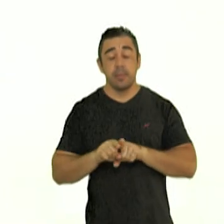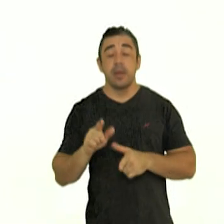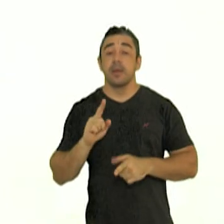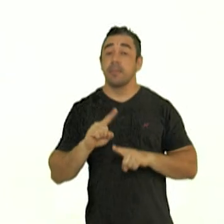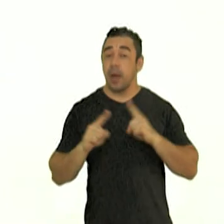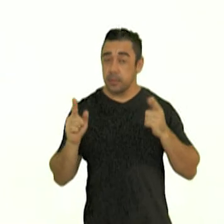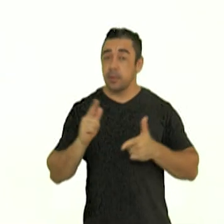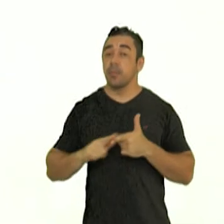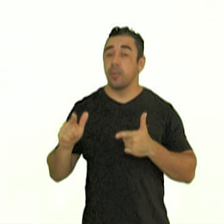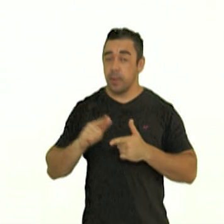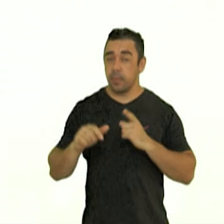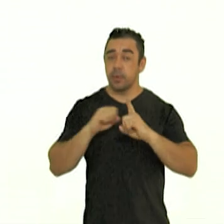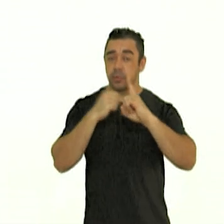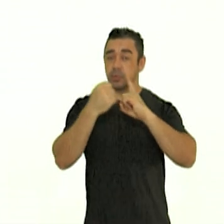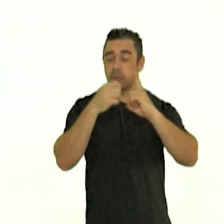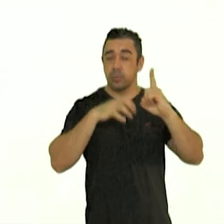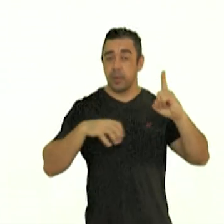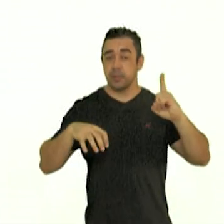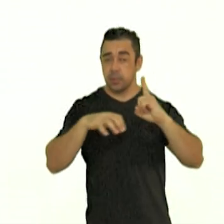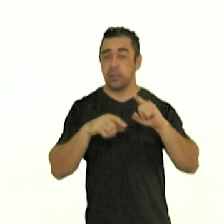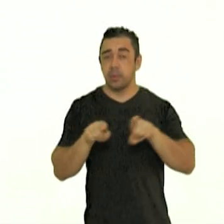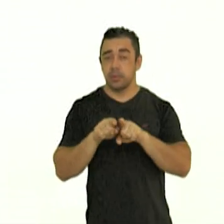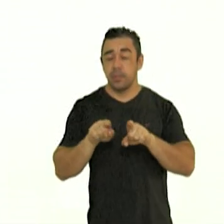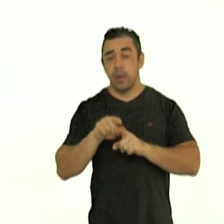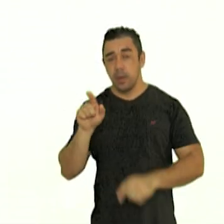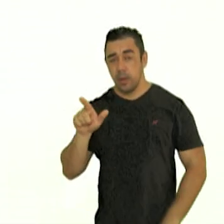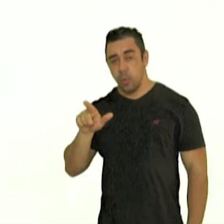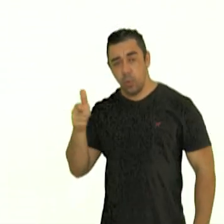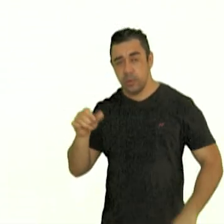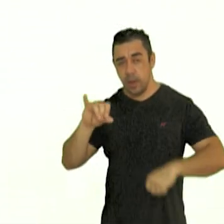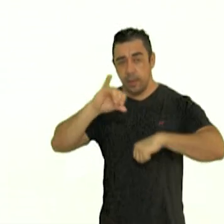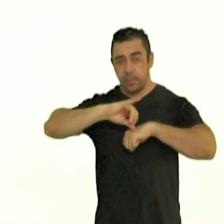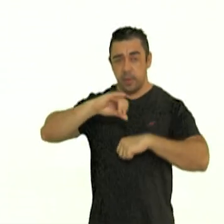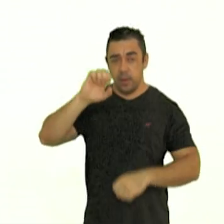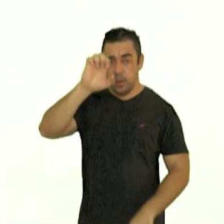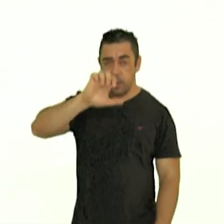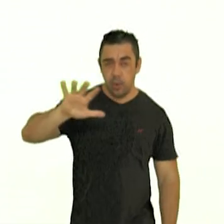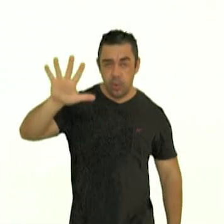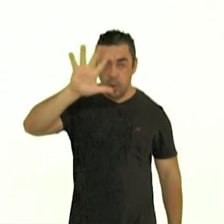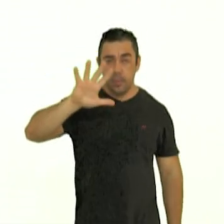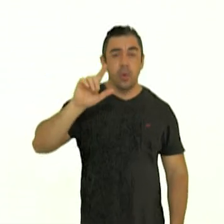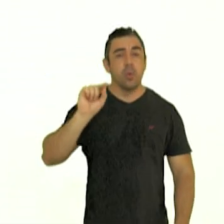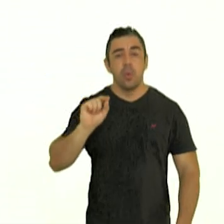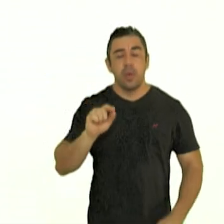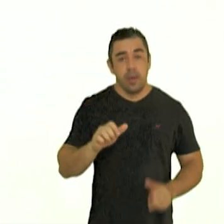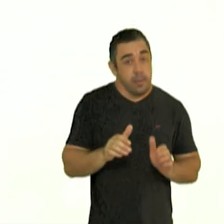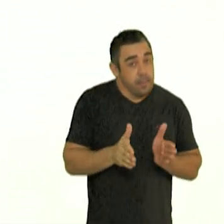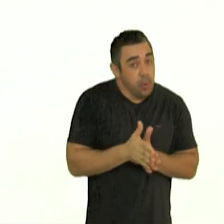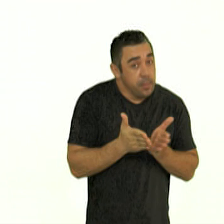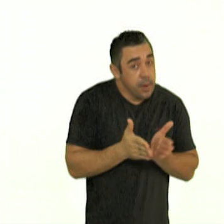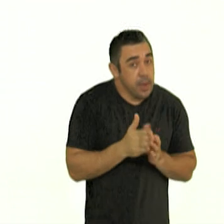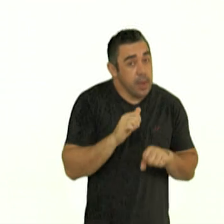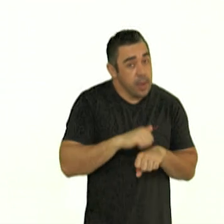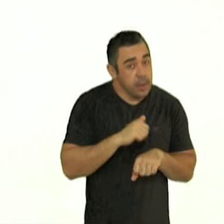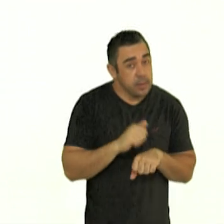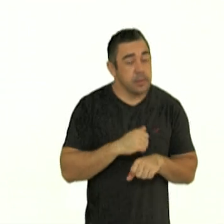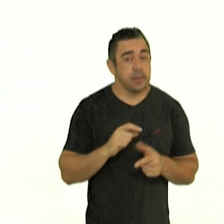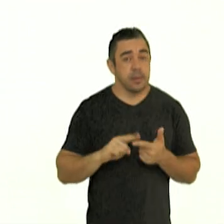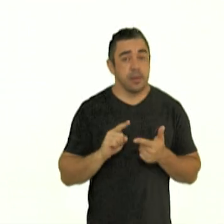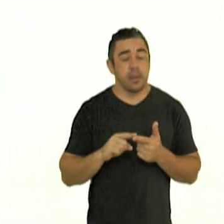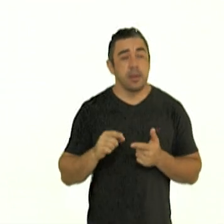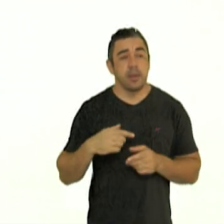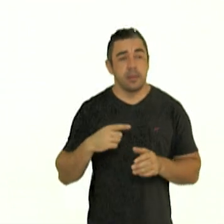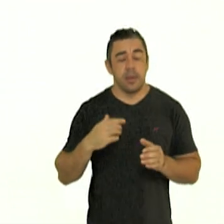problemas socioespaciais aí, Londres, outras capitais europeias, né, com relação à pobreza, com relação à